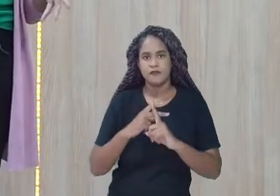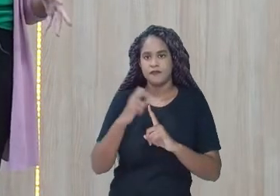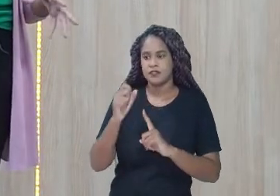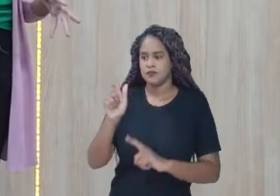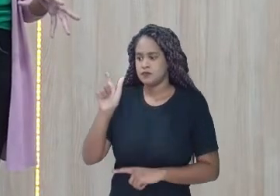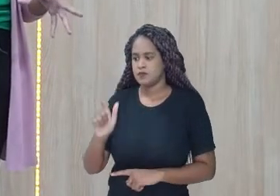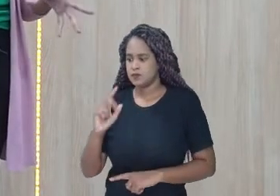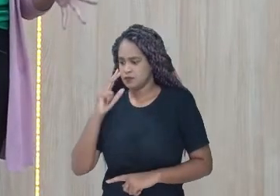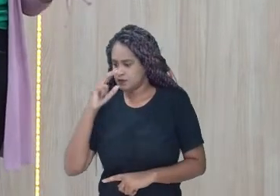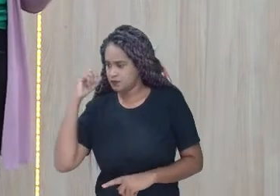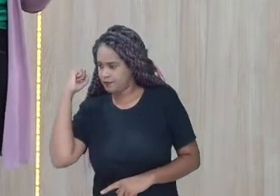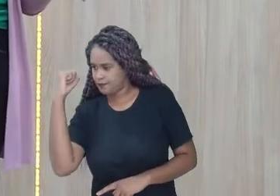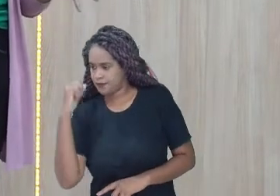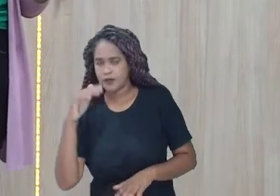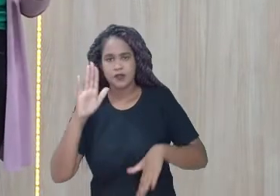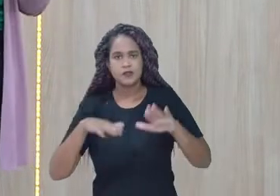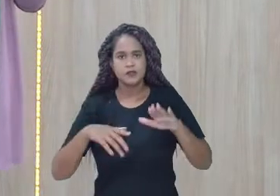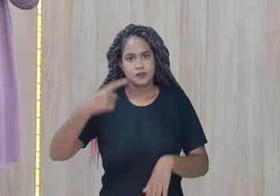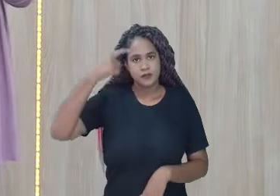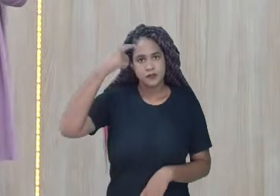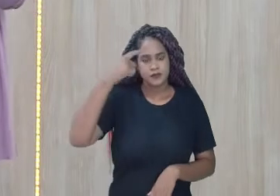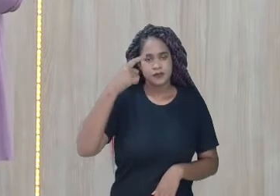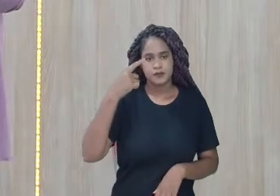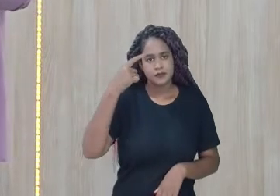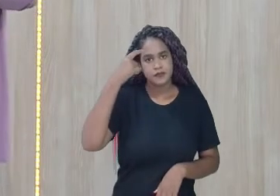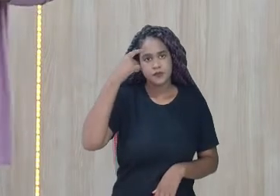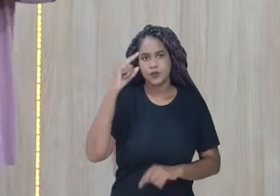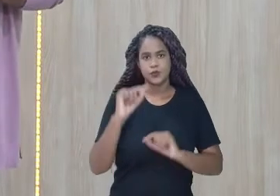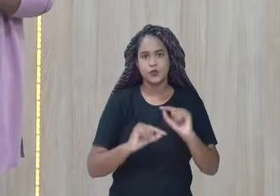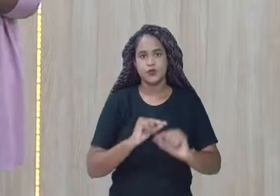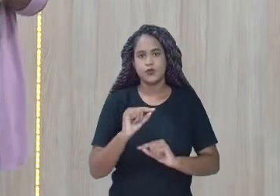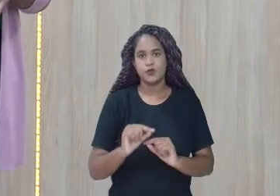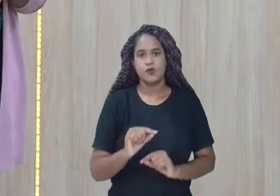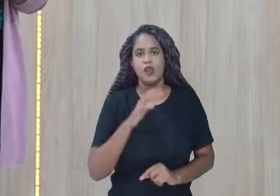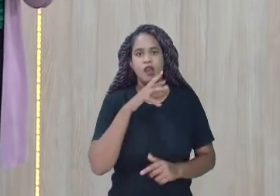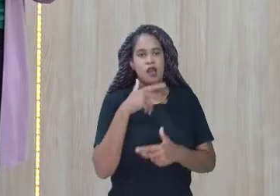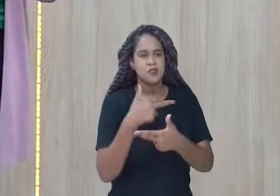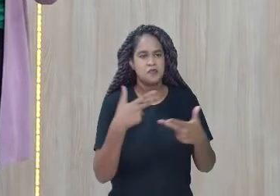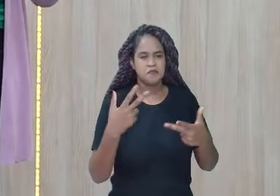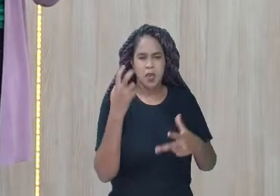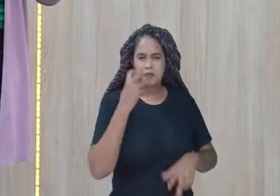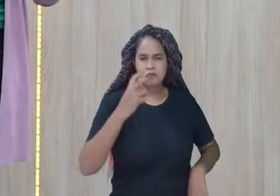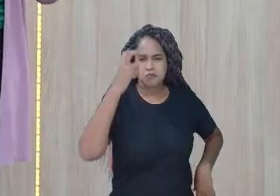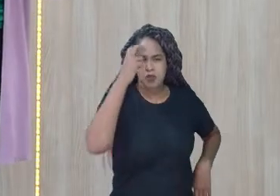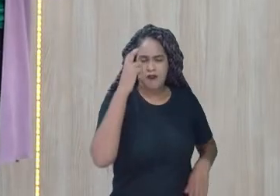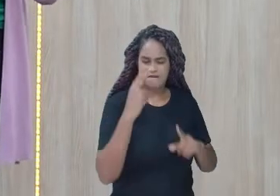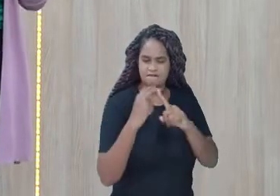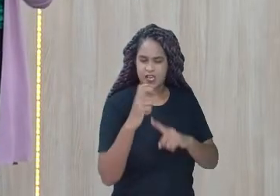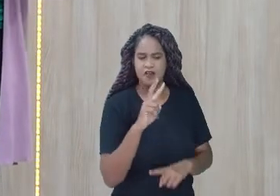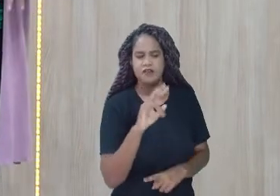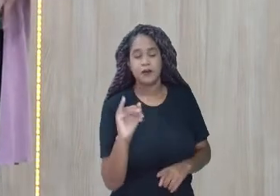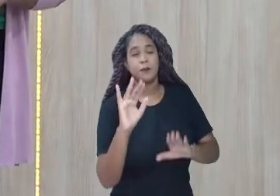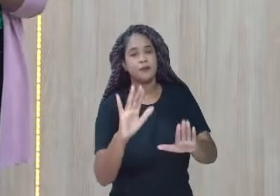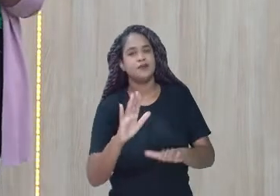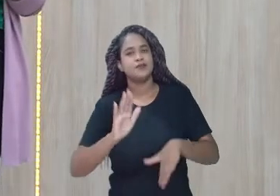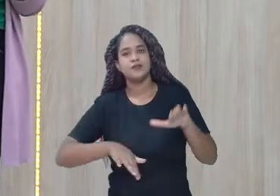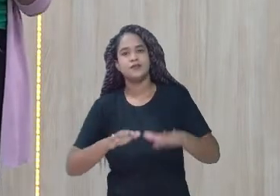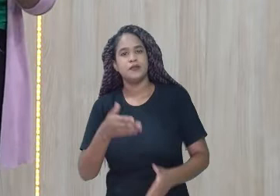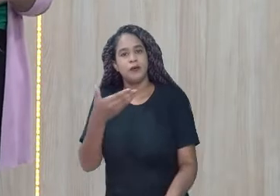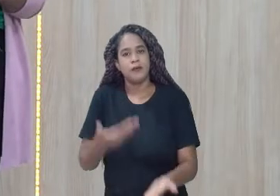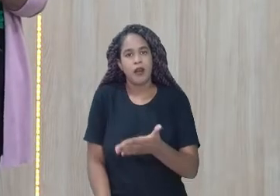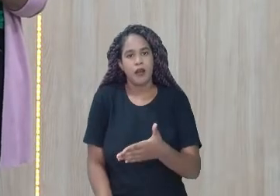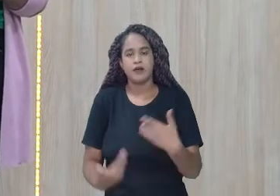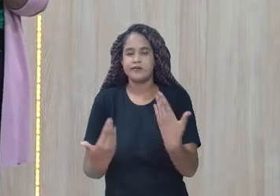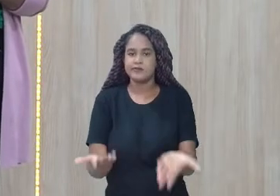gente vai ter o indivíduo que não é tão inteligente, de repente, vencendo o indivíduo que é muito inteligente. Porque a gente tem esse final